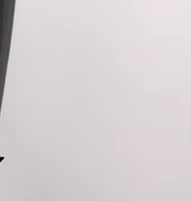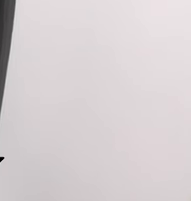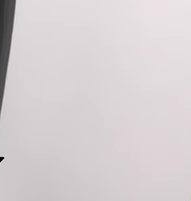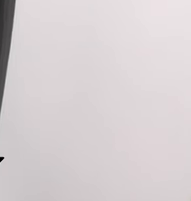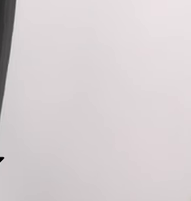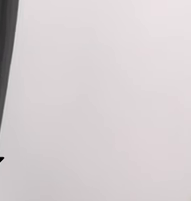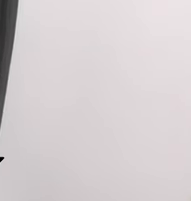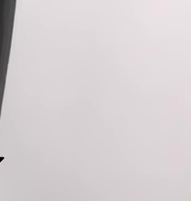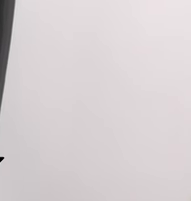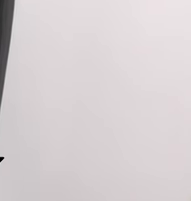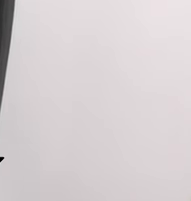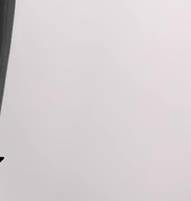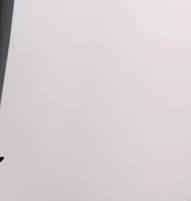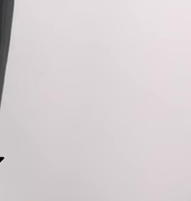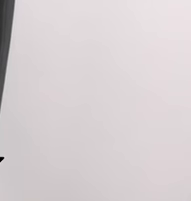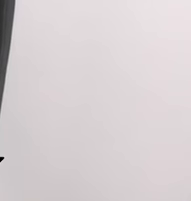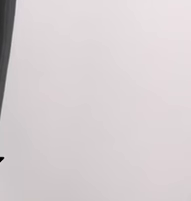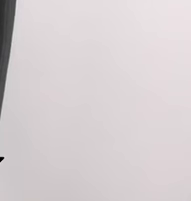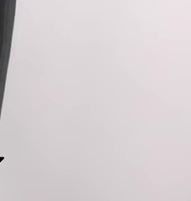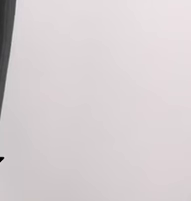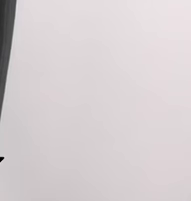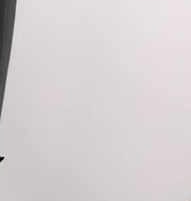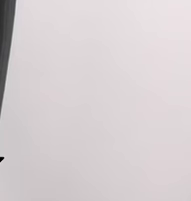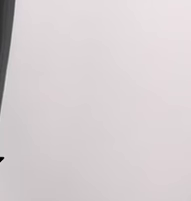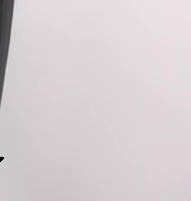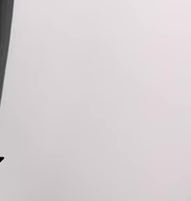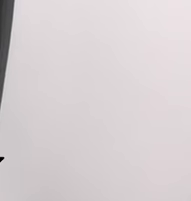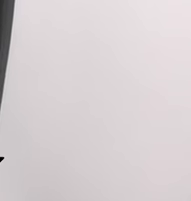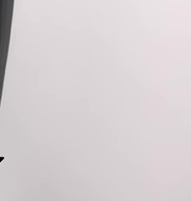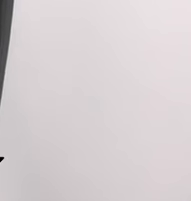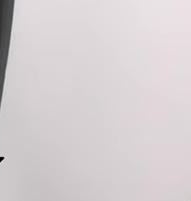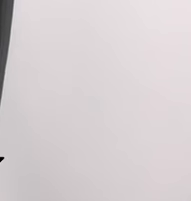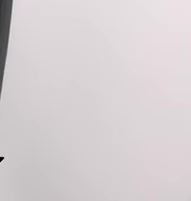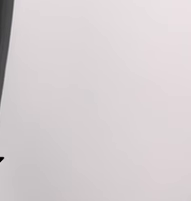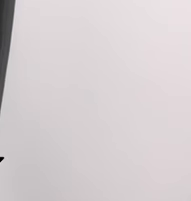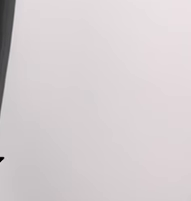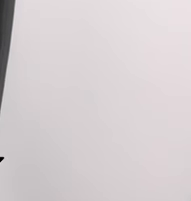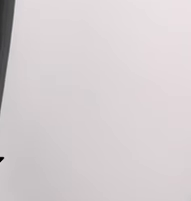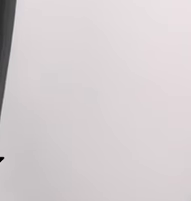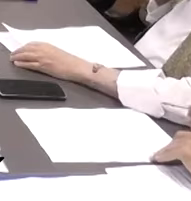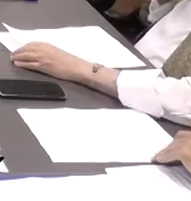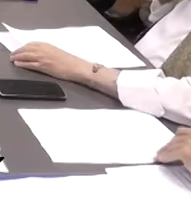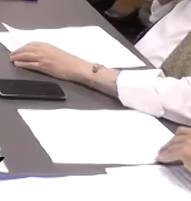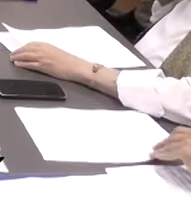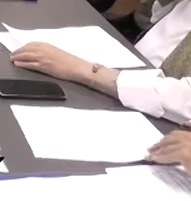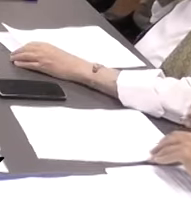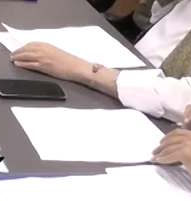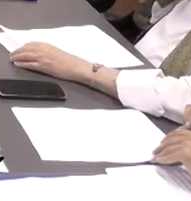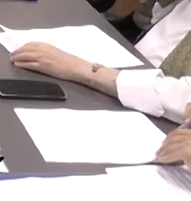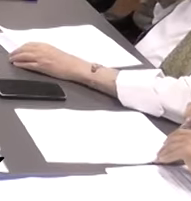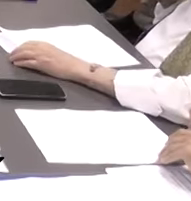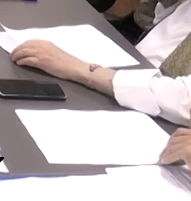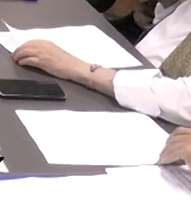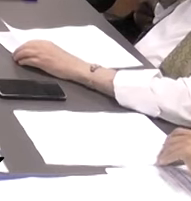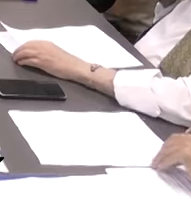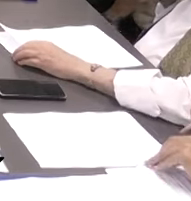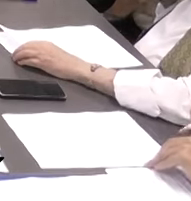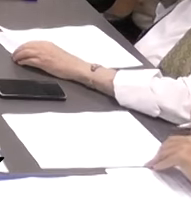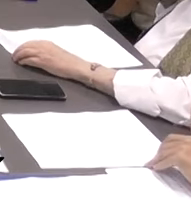Janeiro. Parecer do deputado Vinícius Cozzolino é pela constitucionalidade, em discussão. Para discutir. Para discutir, deputado Mim. Sem querer atrasar o